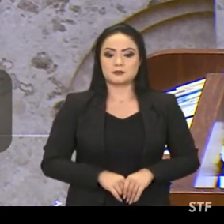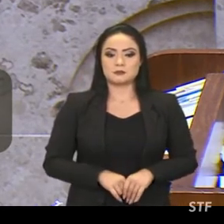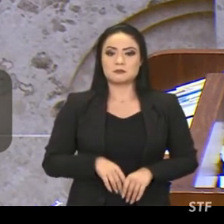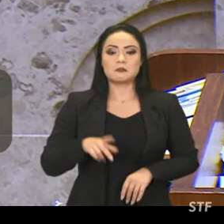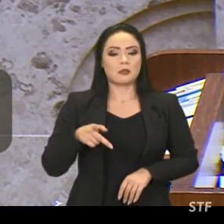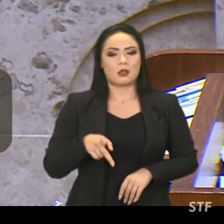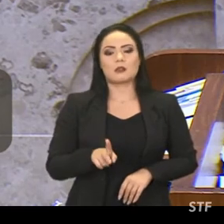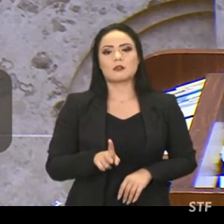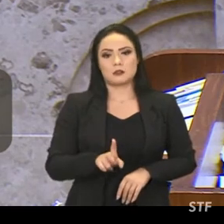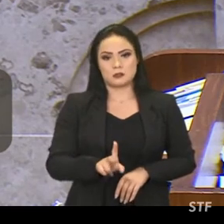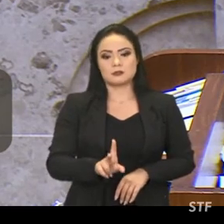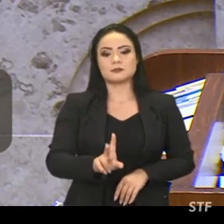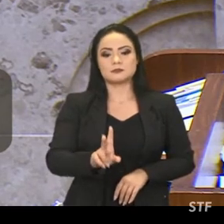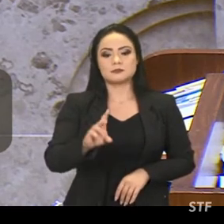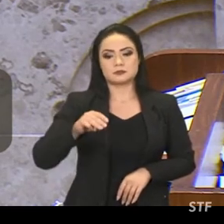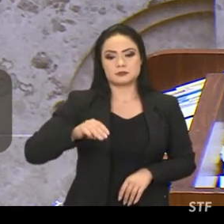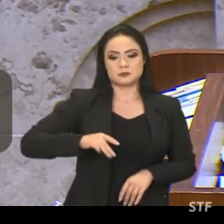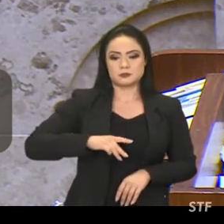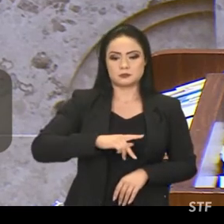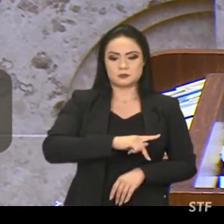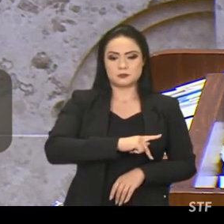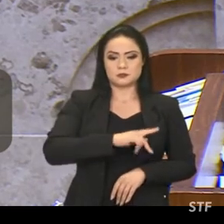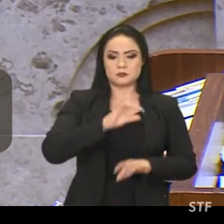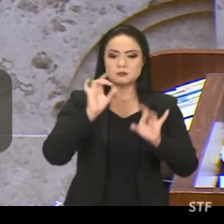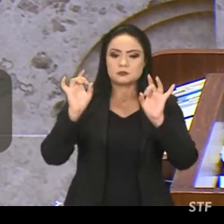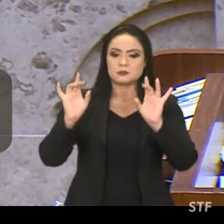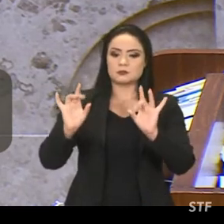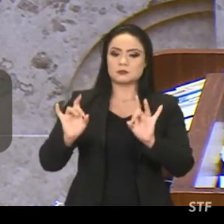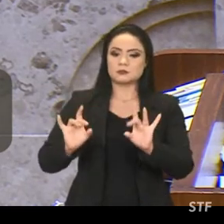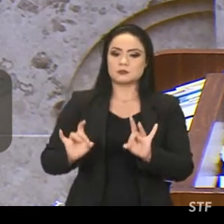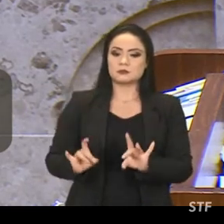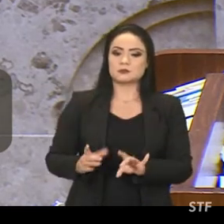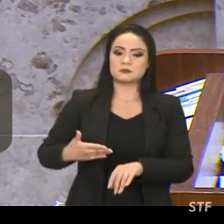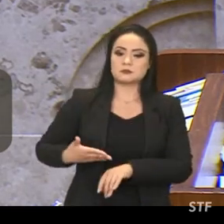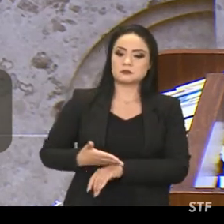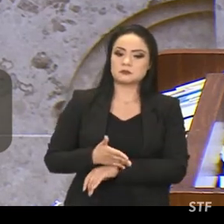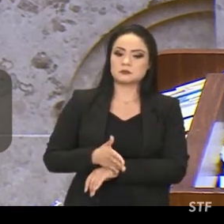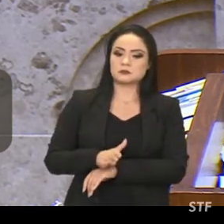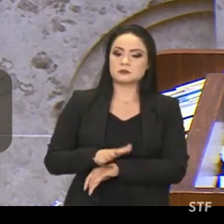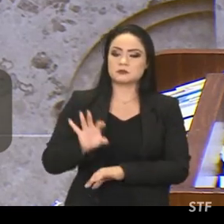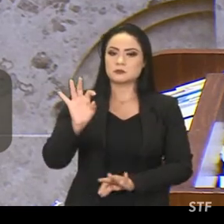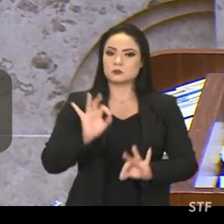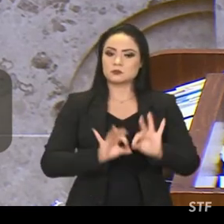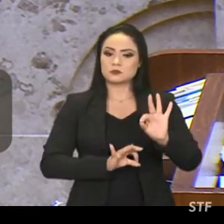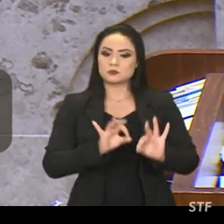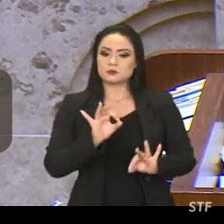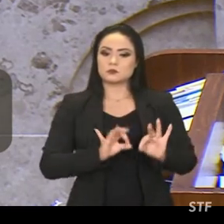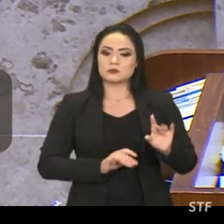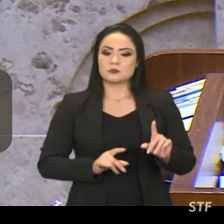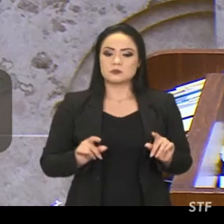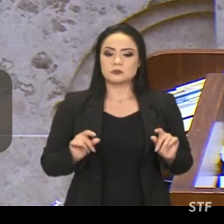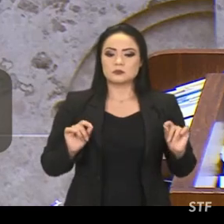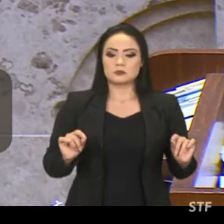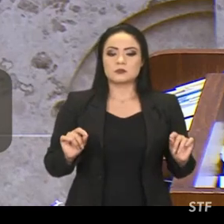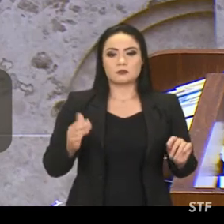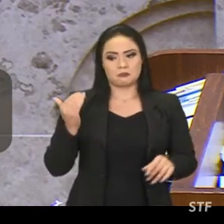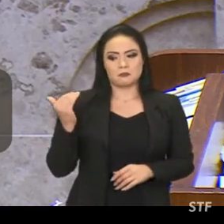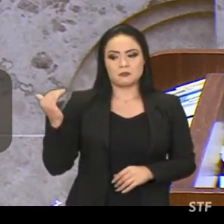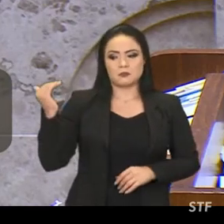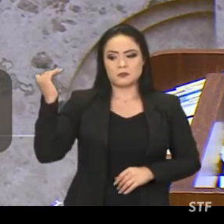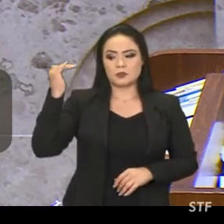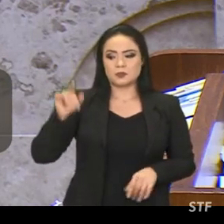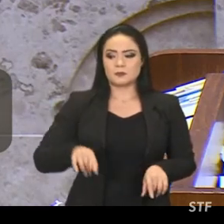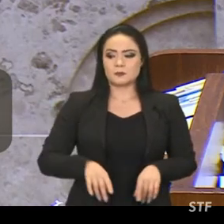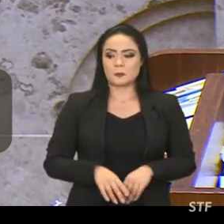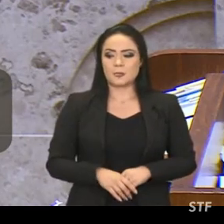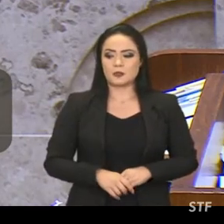mantém o Ministério Público especial integrado à organização da Corte. A